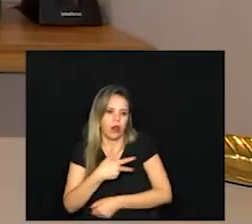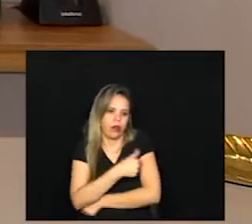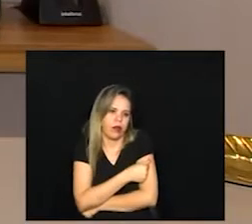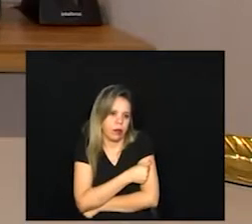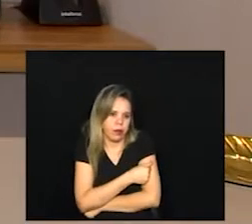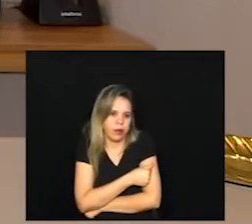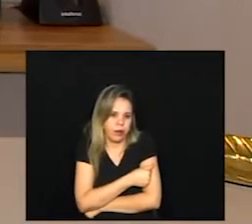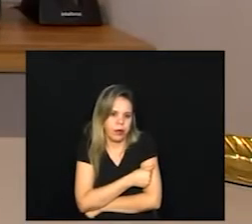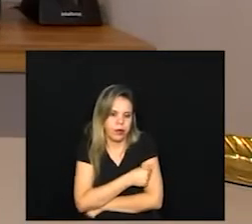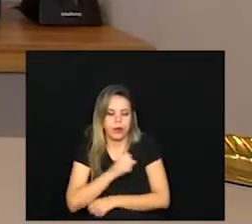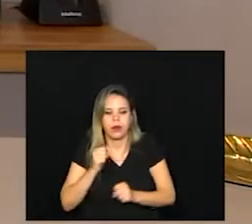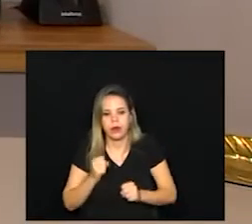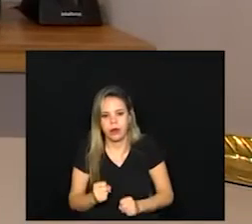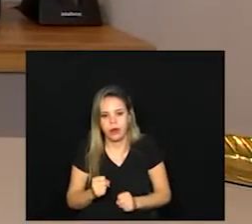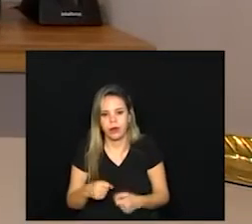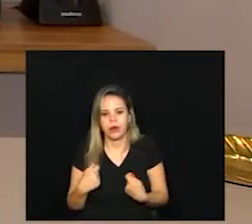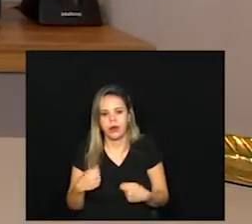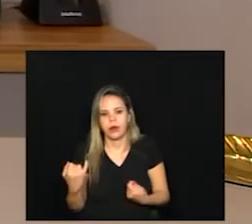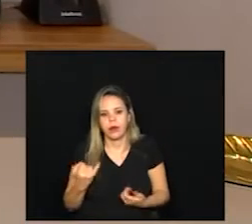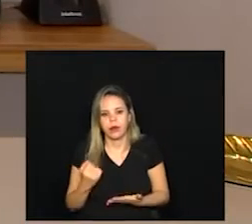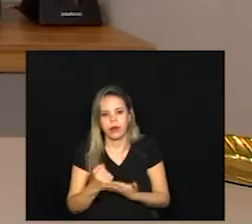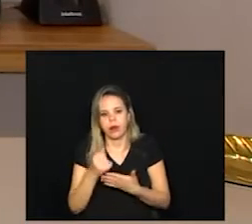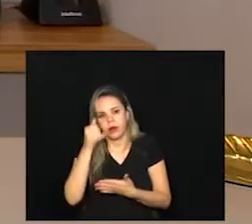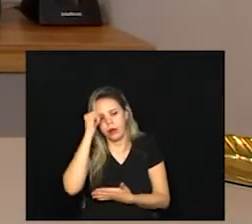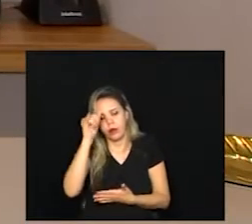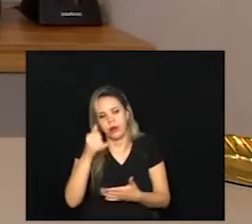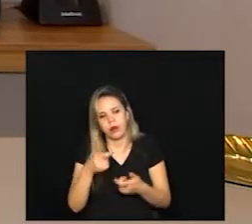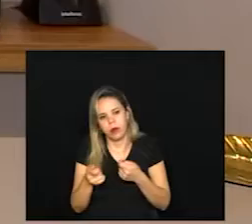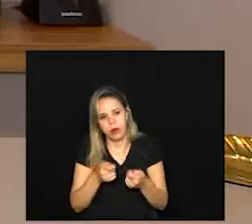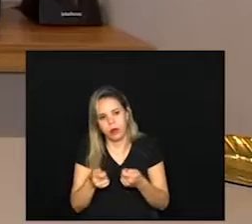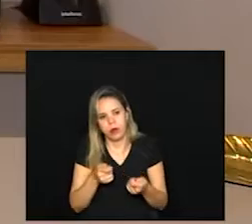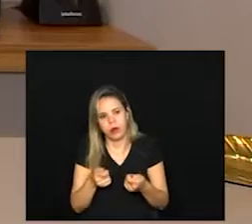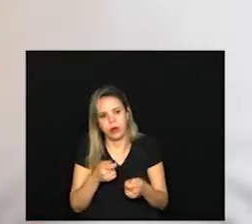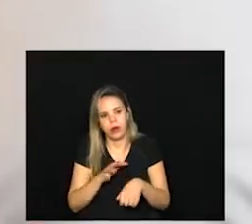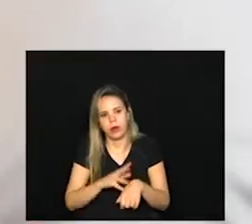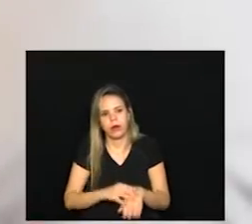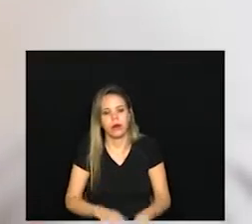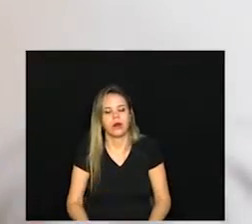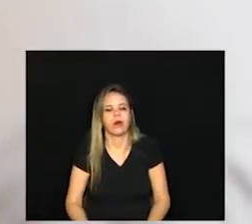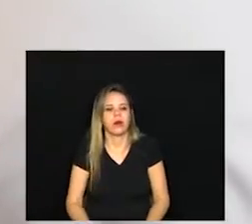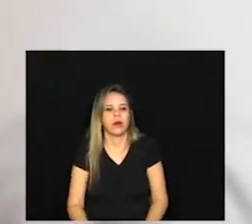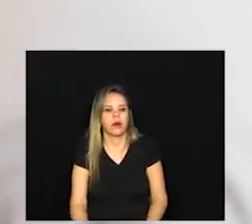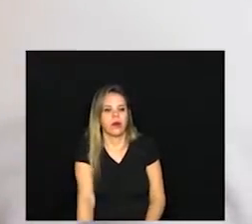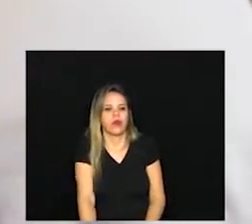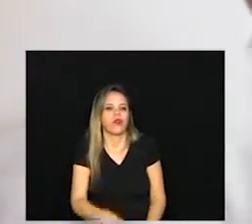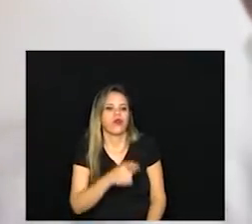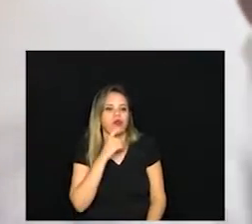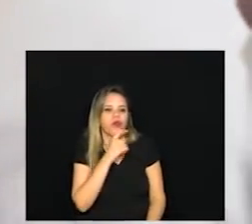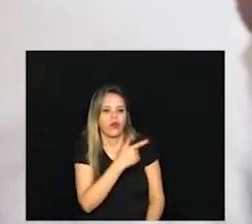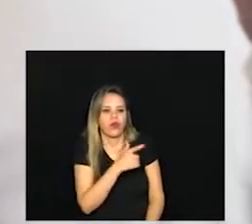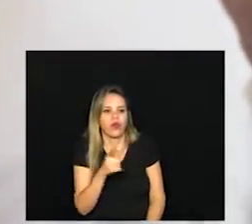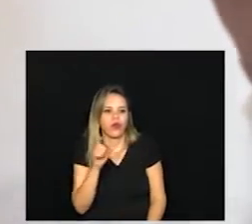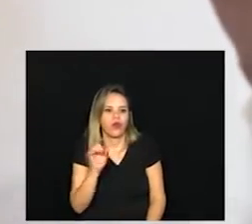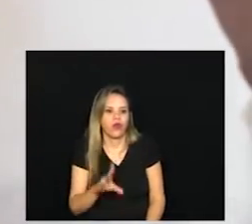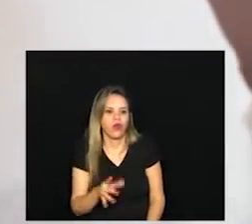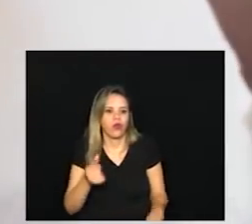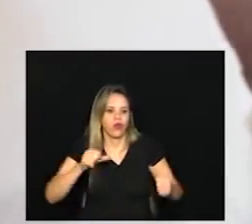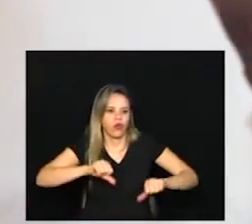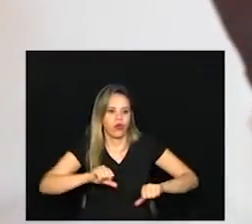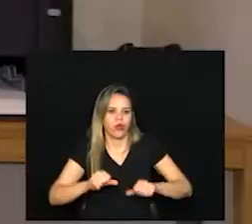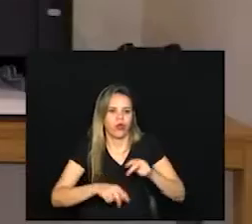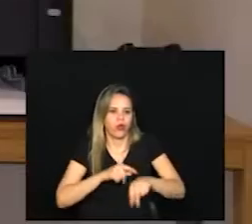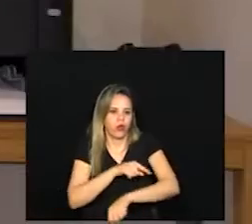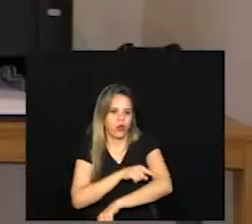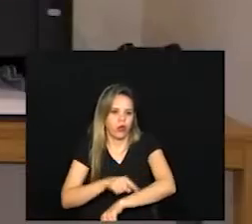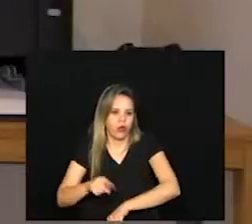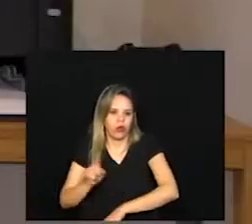injeções mesmo que podem ser necessárias para poder fazer um controle adequado da doença. Mas o inverno não tem só o lado negativo para a